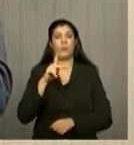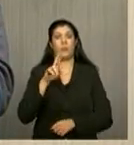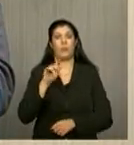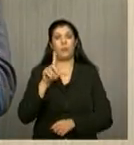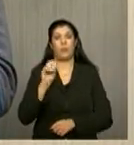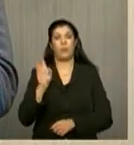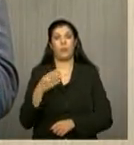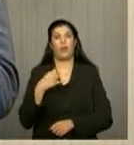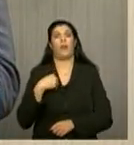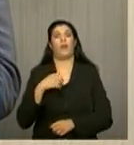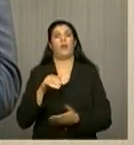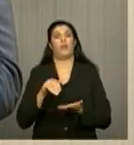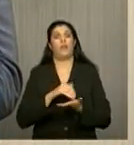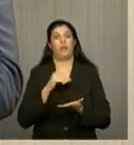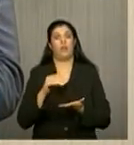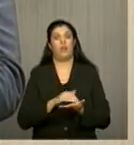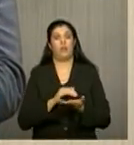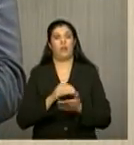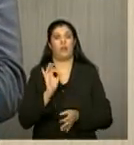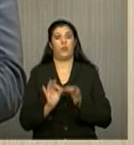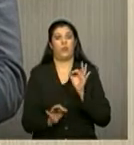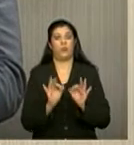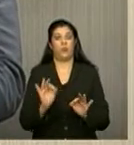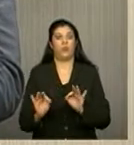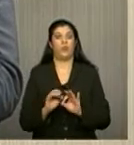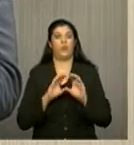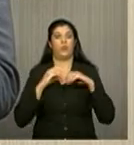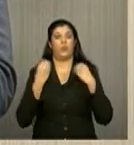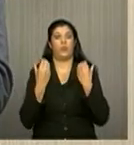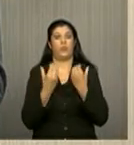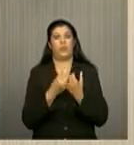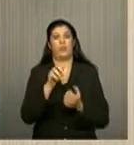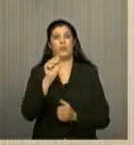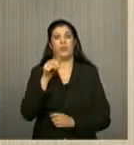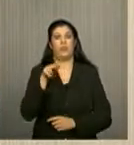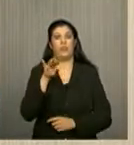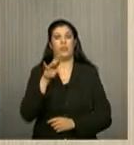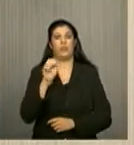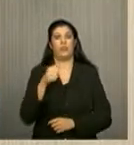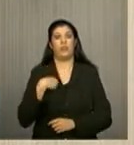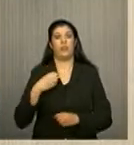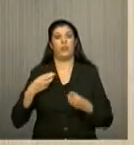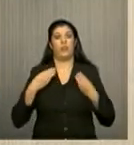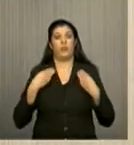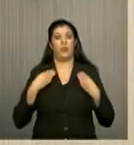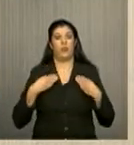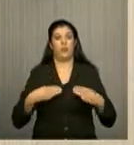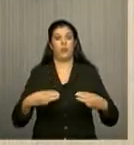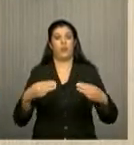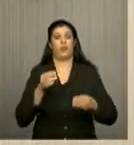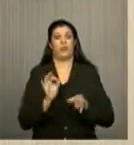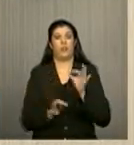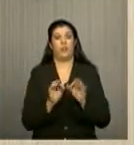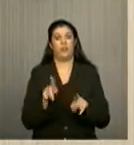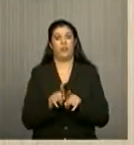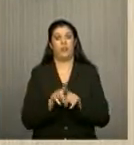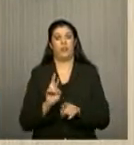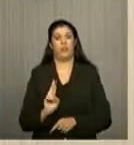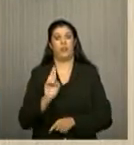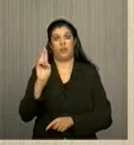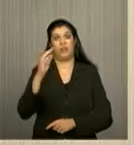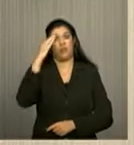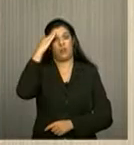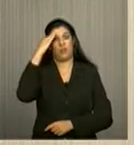secretário nacional de justiça e presidente da comissão de anistia do ministério da justiça representantes do ministério da